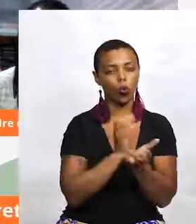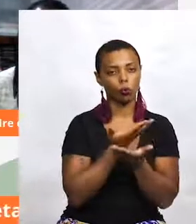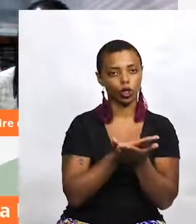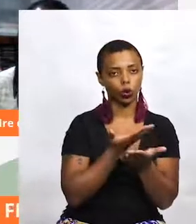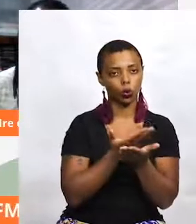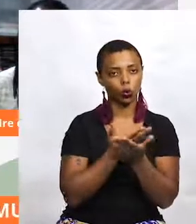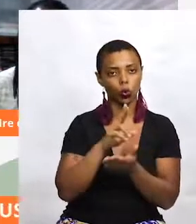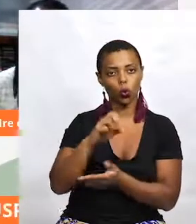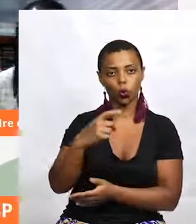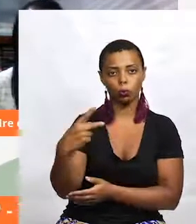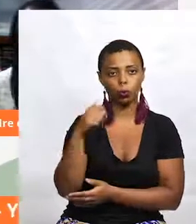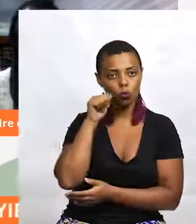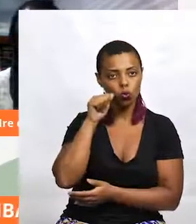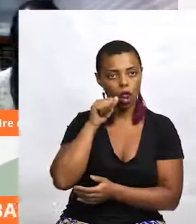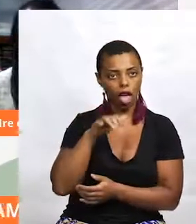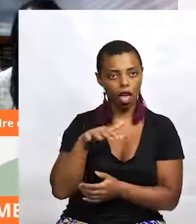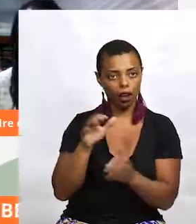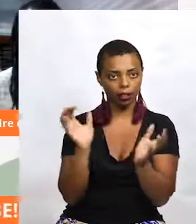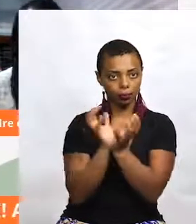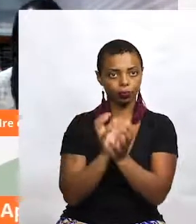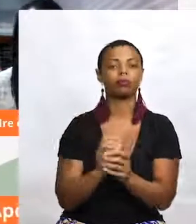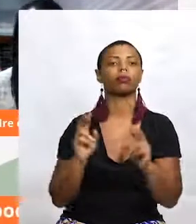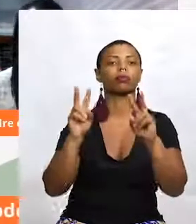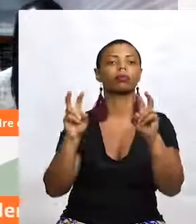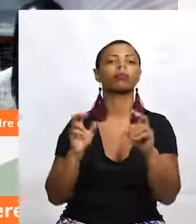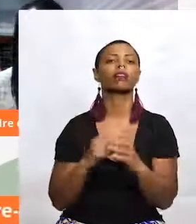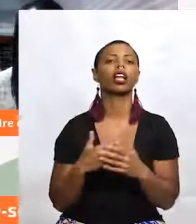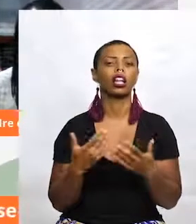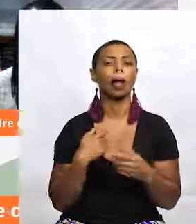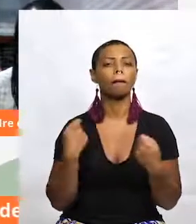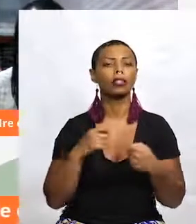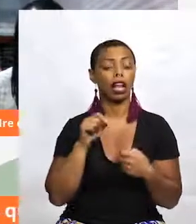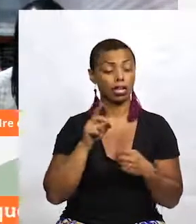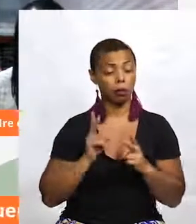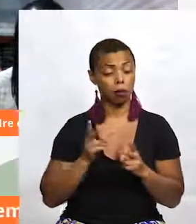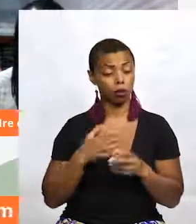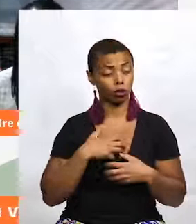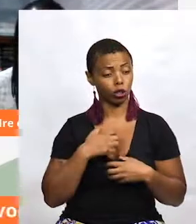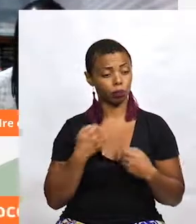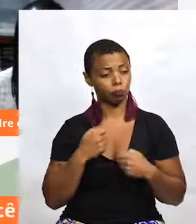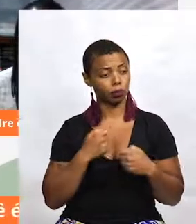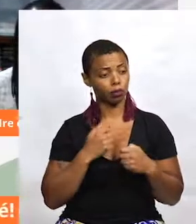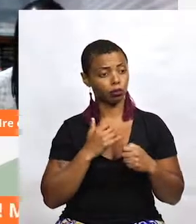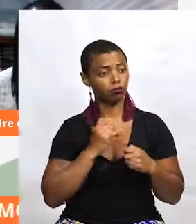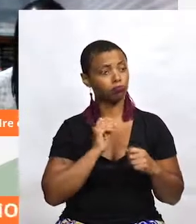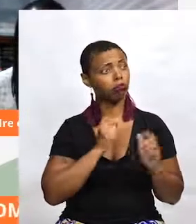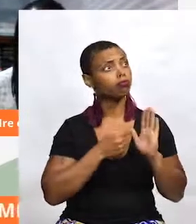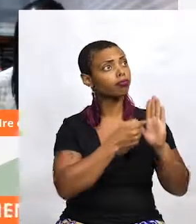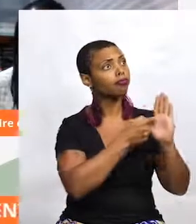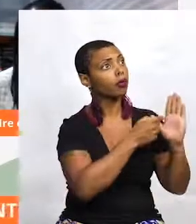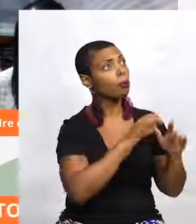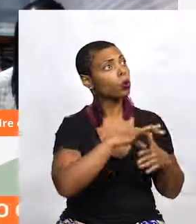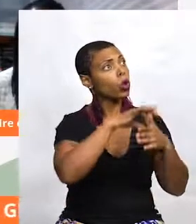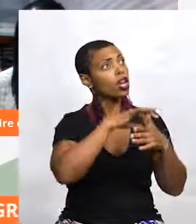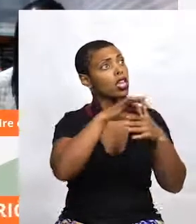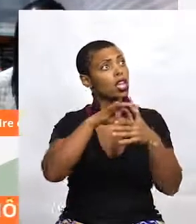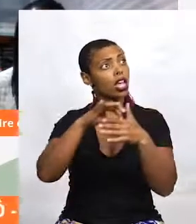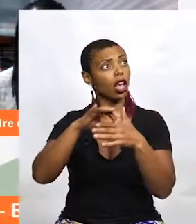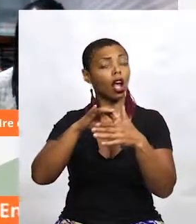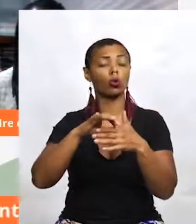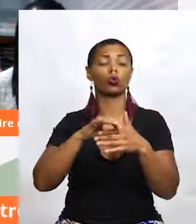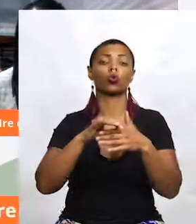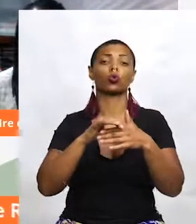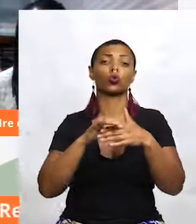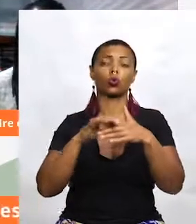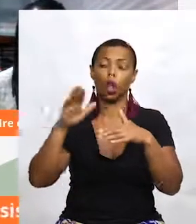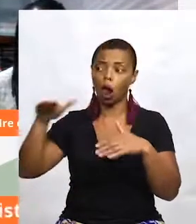gente está apontando que essa diversidade tem que passar a se refletir para os níveis mais altos da carreira discente e docente. Porque não adianta